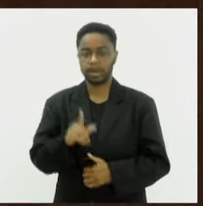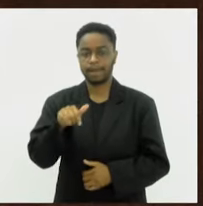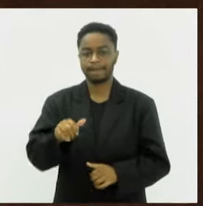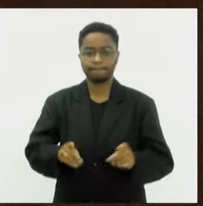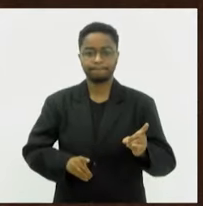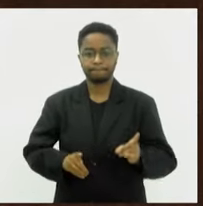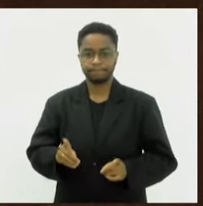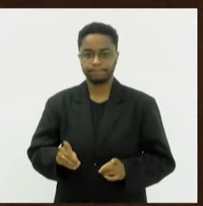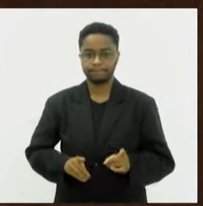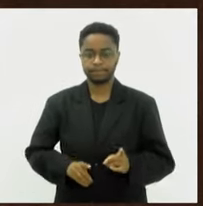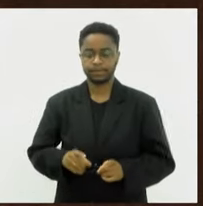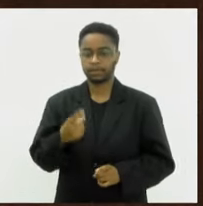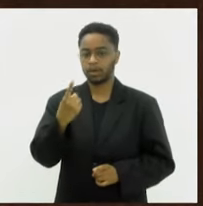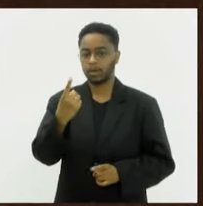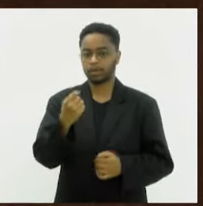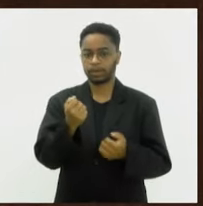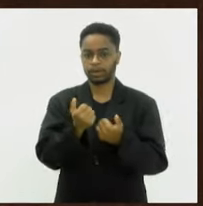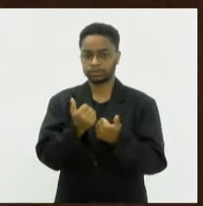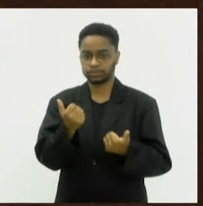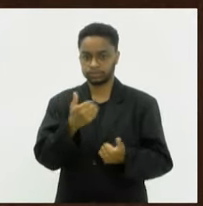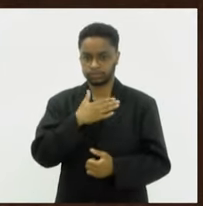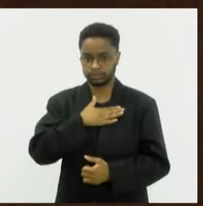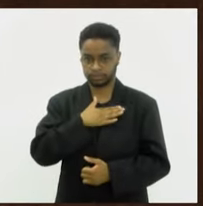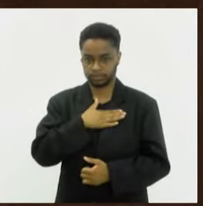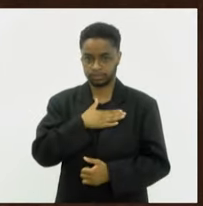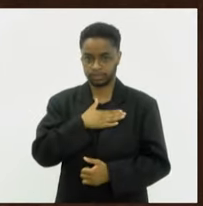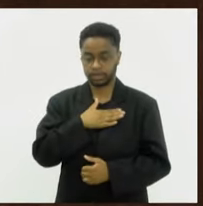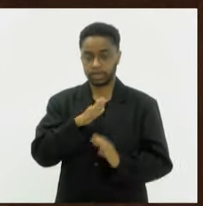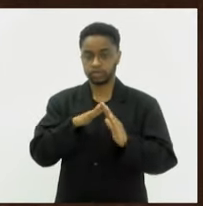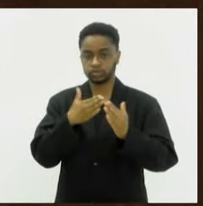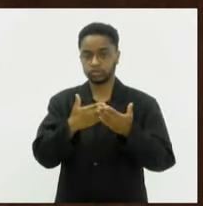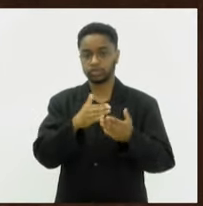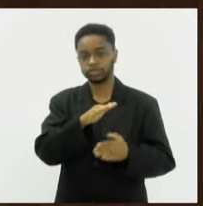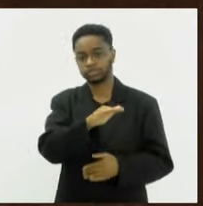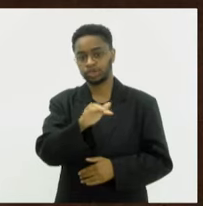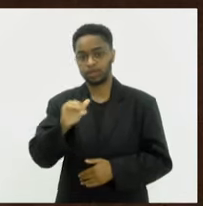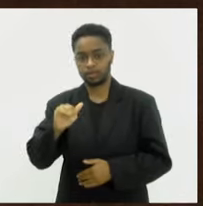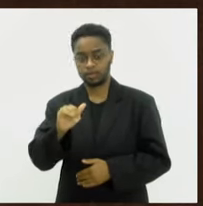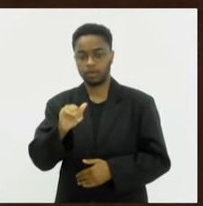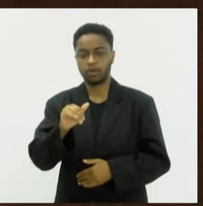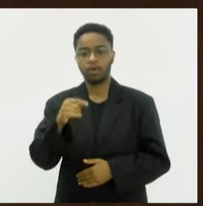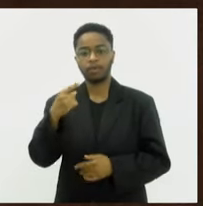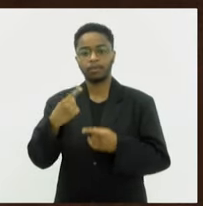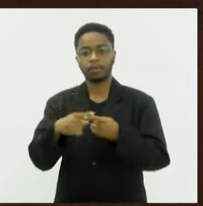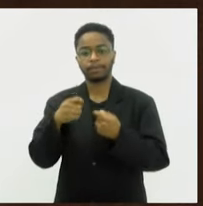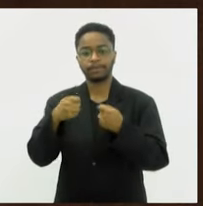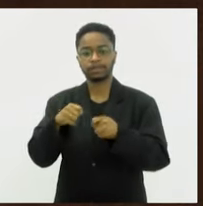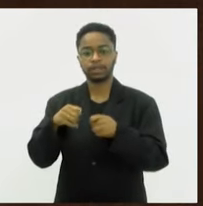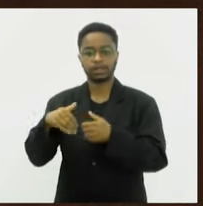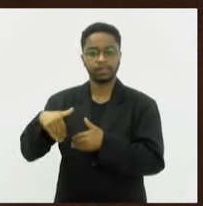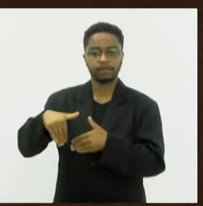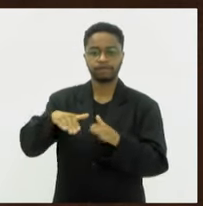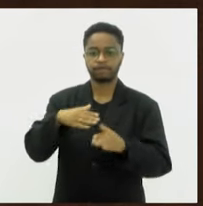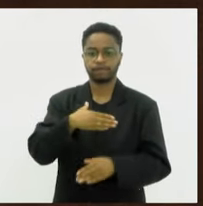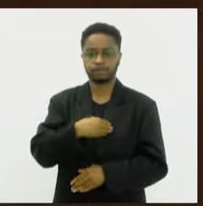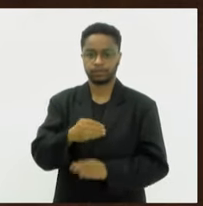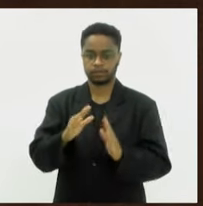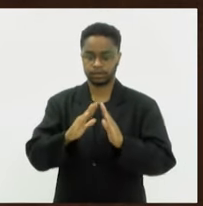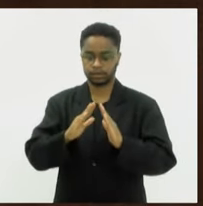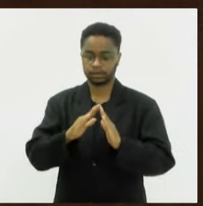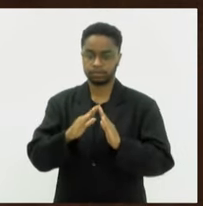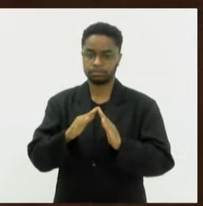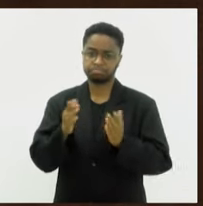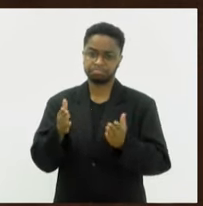de uma assessora minha do meu gabinete, foi chamada à escola para buscar sua filha. Ela achou estranho, porque só ela que estava